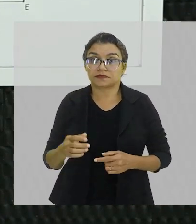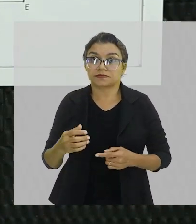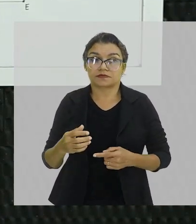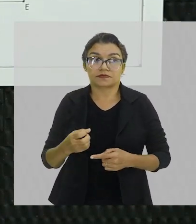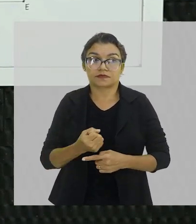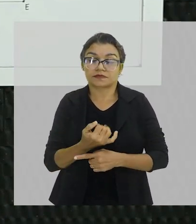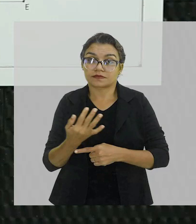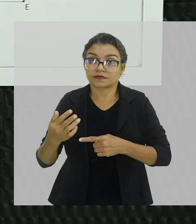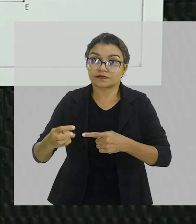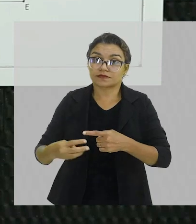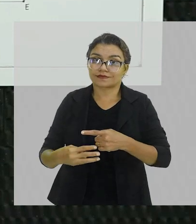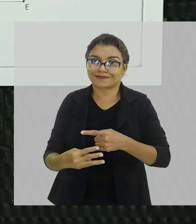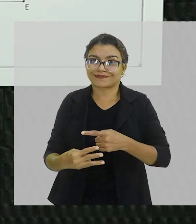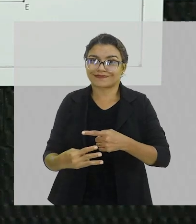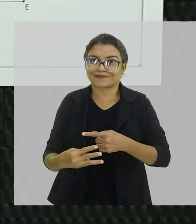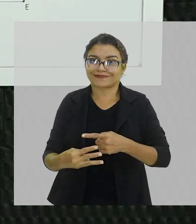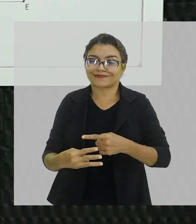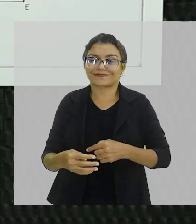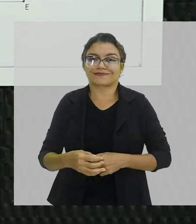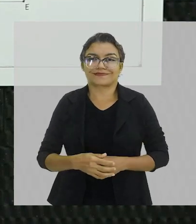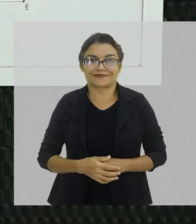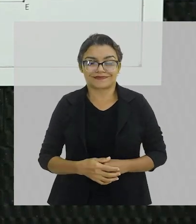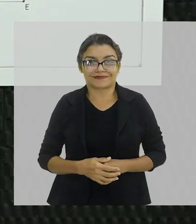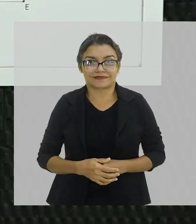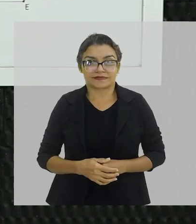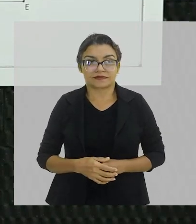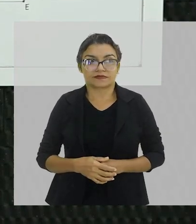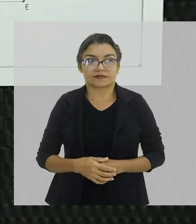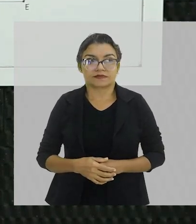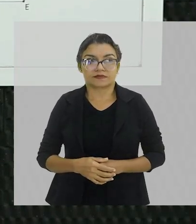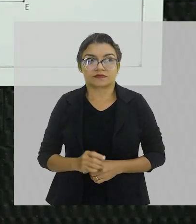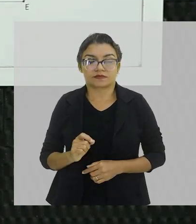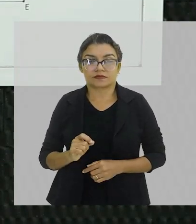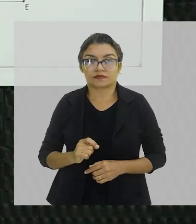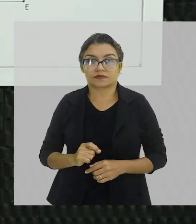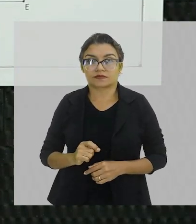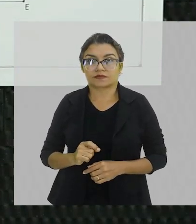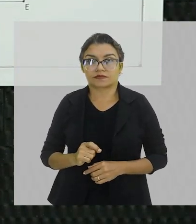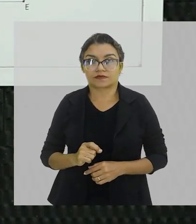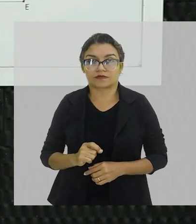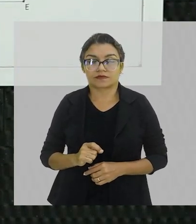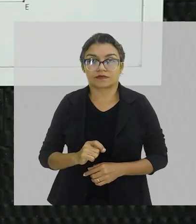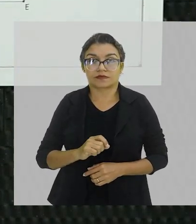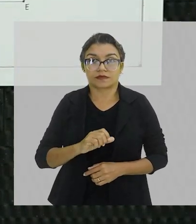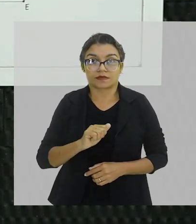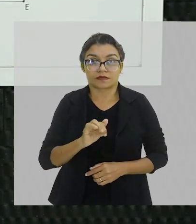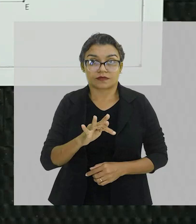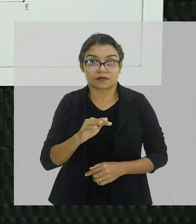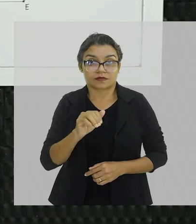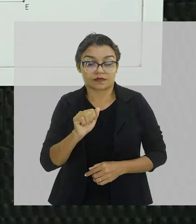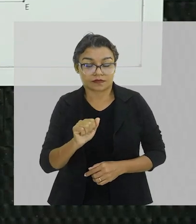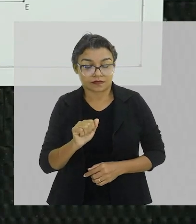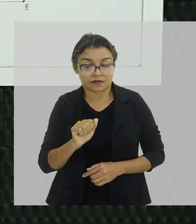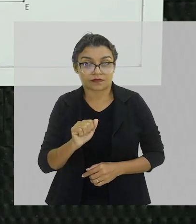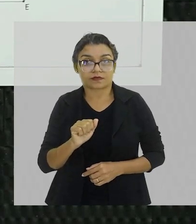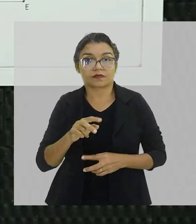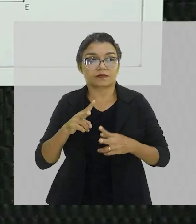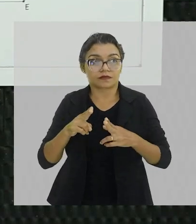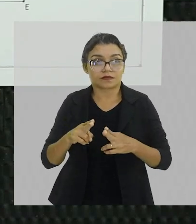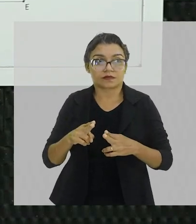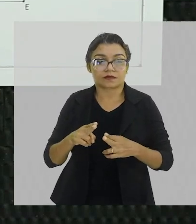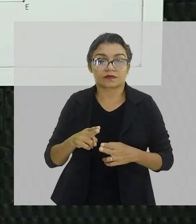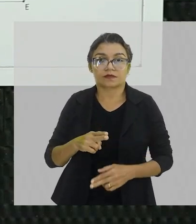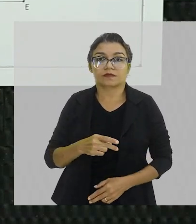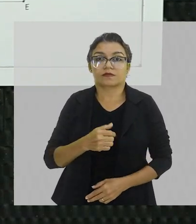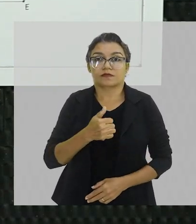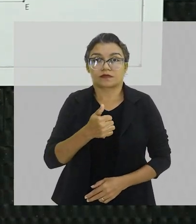dividido por 3. Então, você tem que esse alfa vai ser igual a 120 graus. Mesma